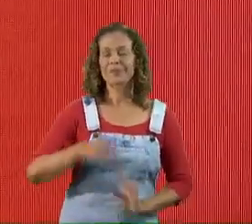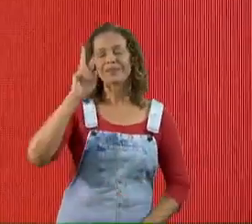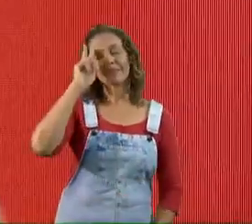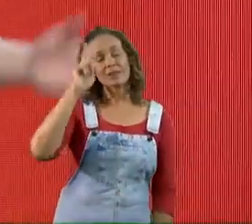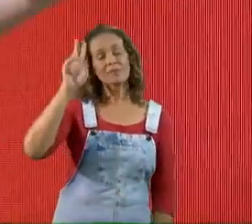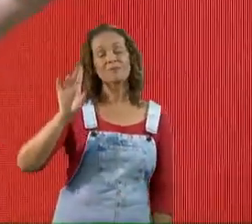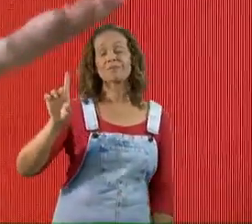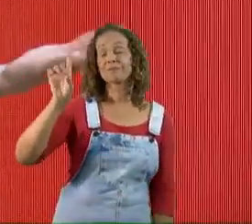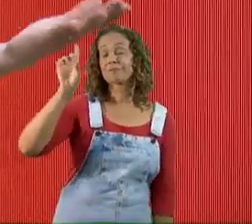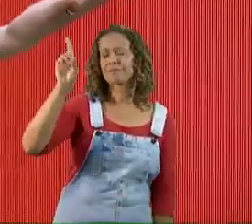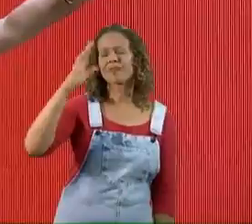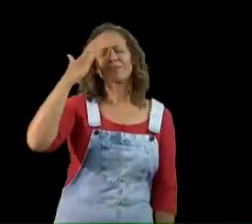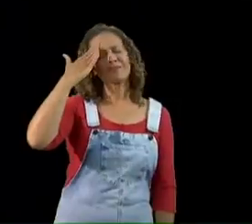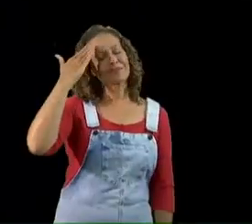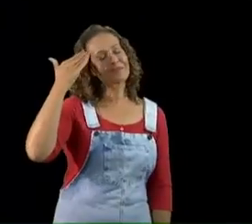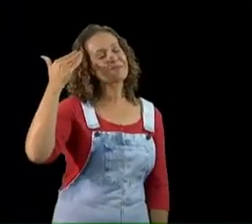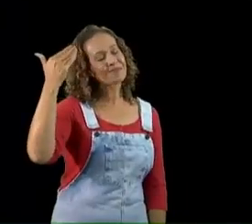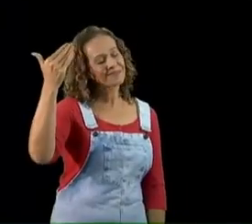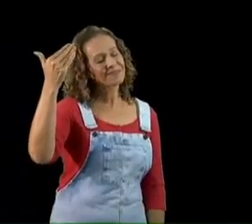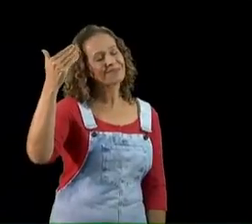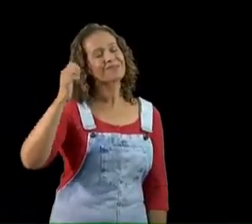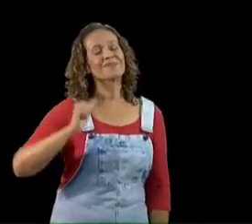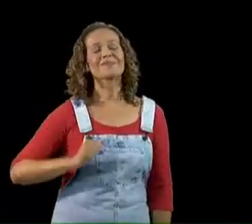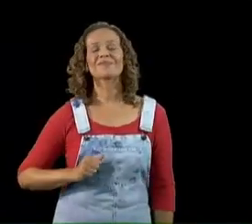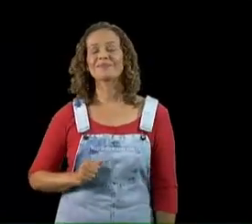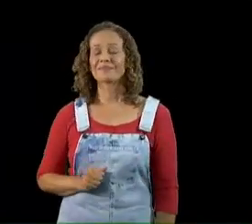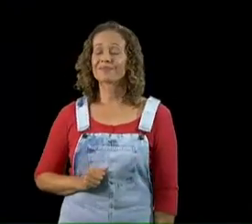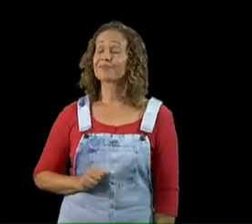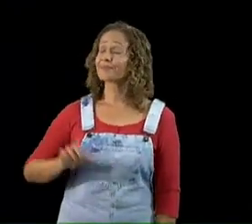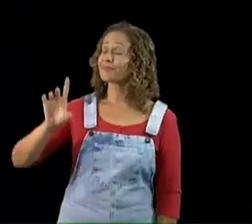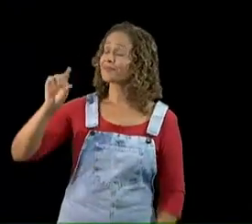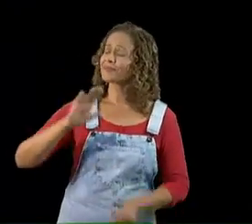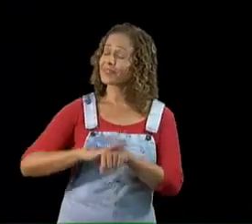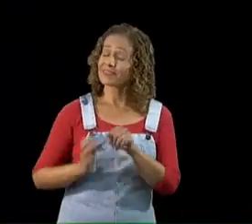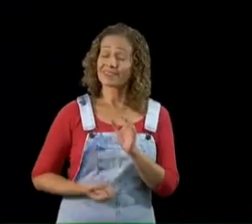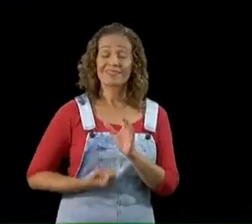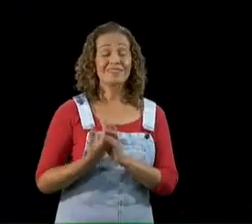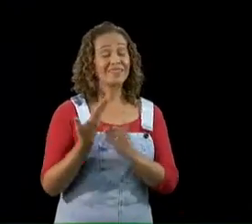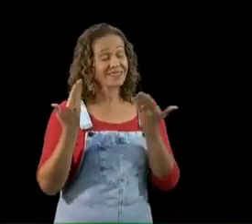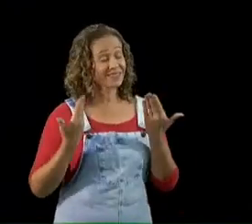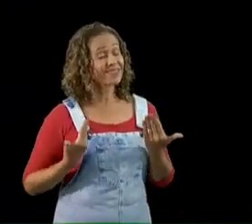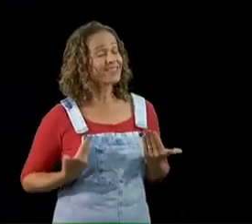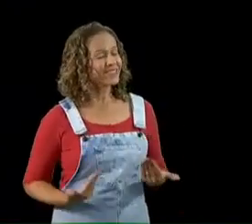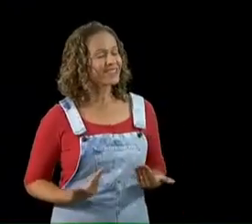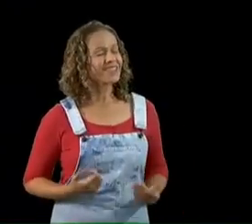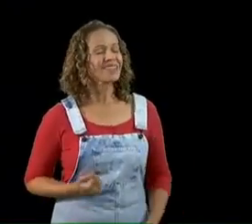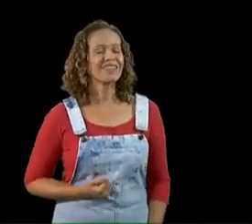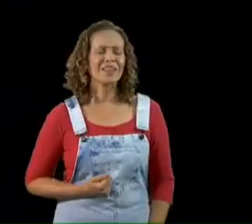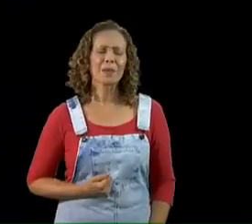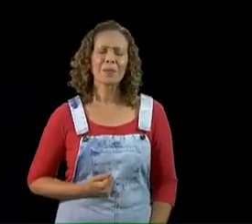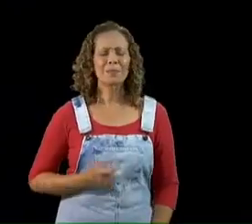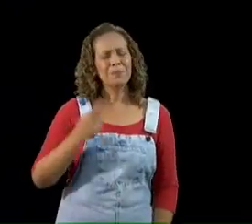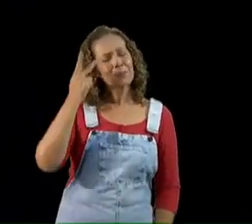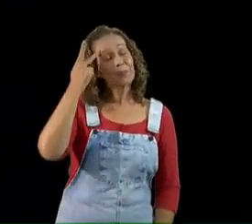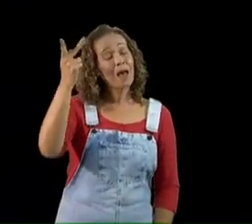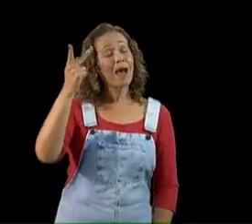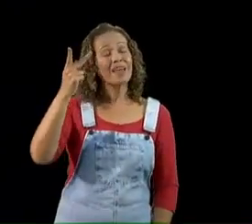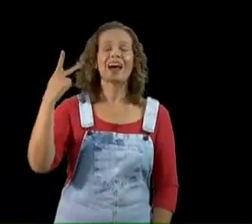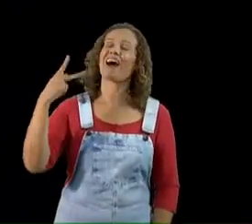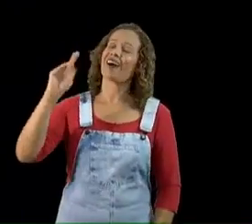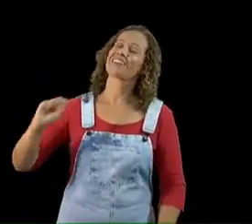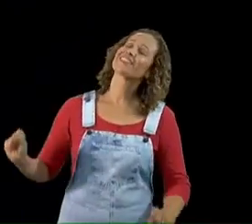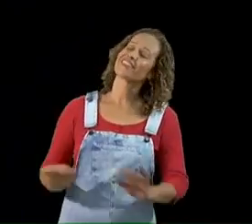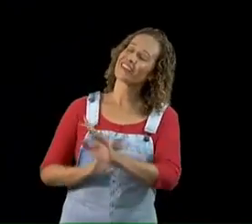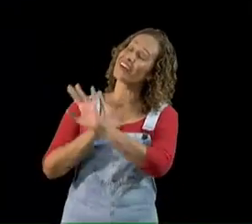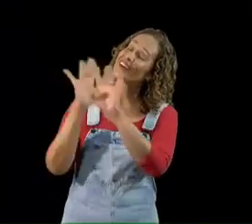Senhor Deus. Muito obrigado. Muito obrigado. Porque o Senhor me criou. Porque o Senhor me criou. Para a tua glória. Para a tua